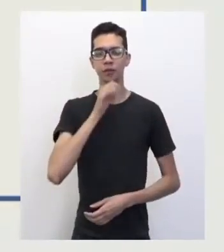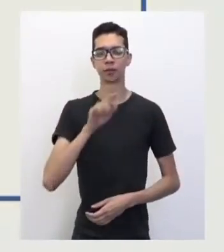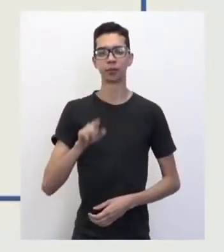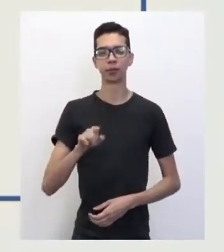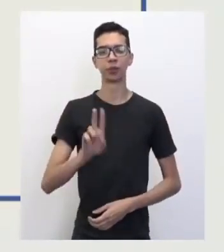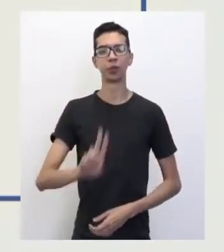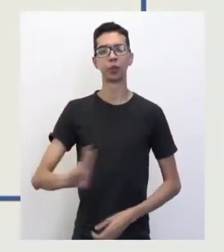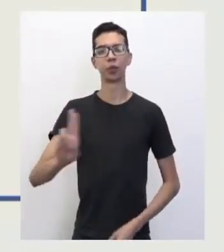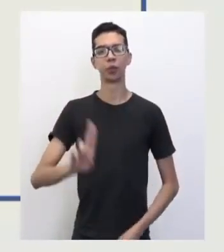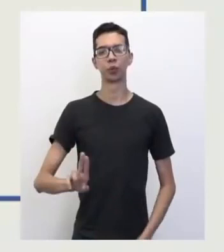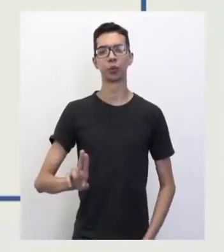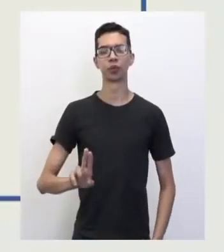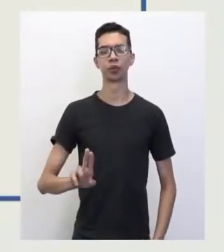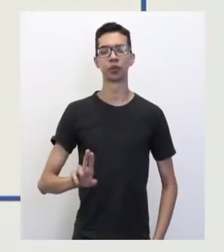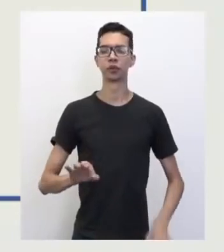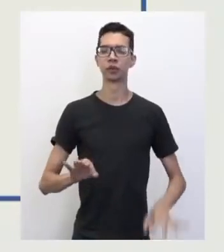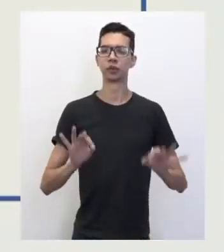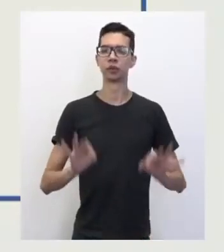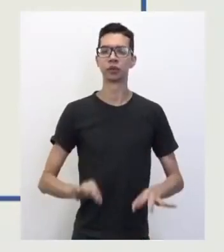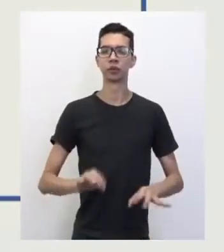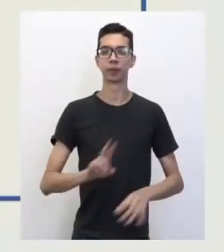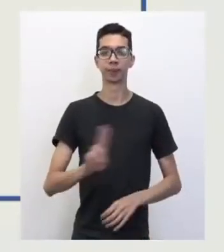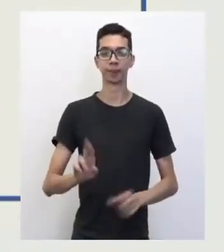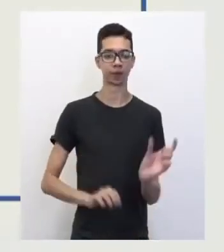exemplo, o certamente,